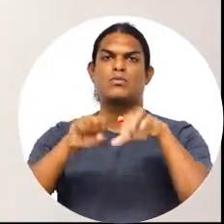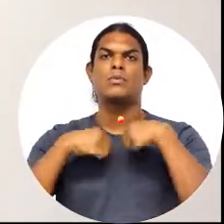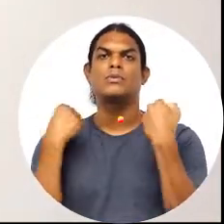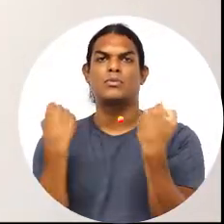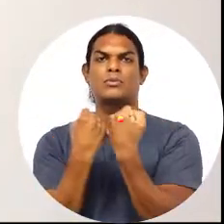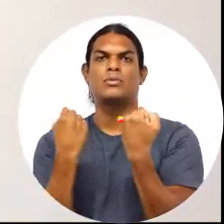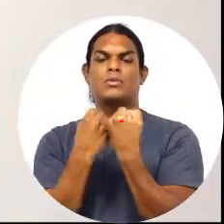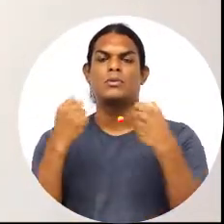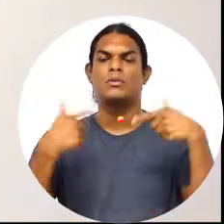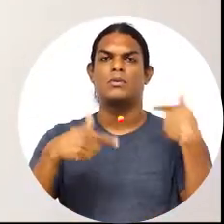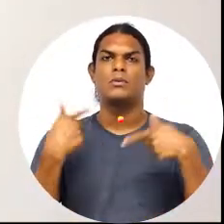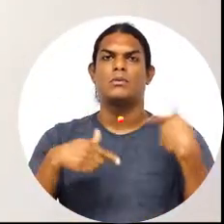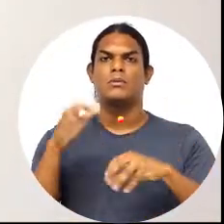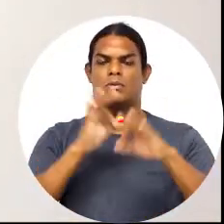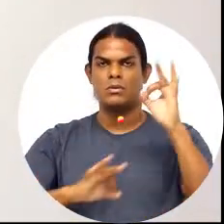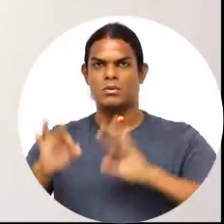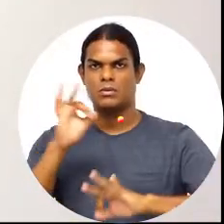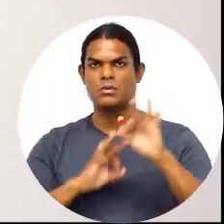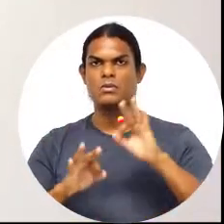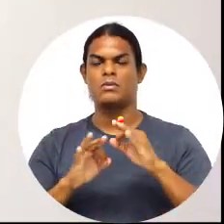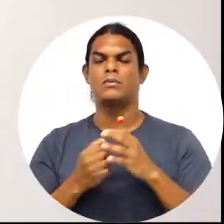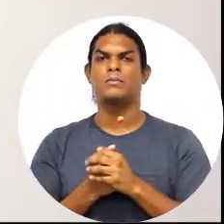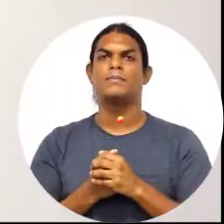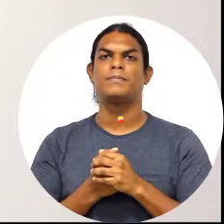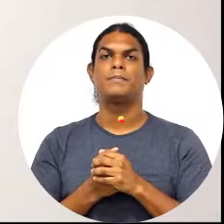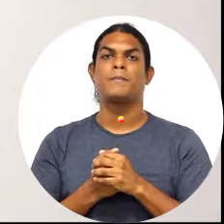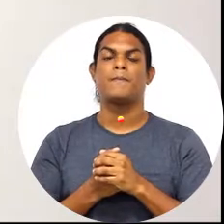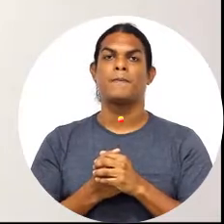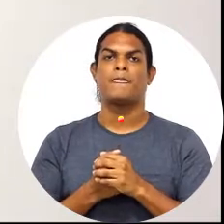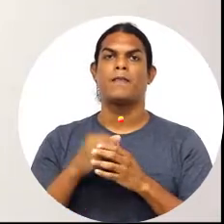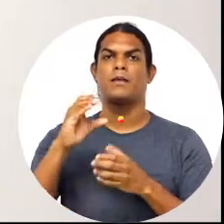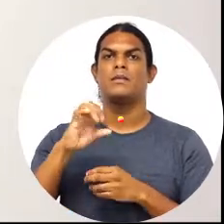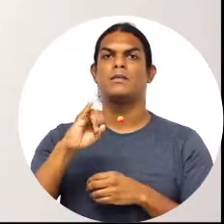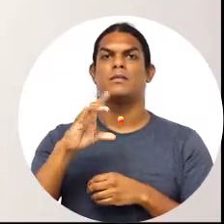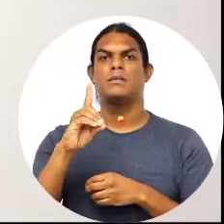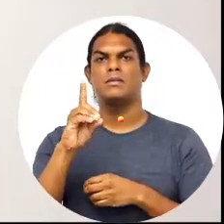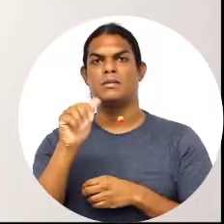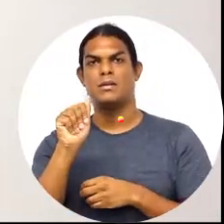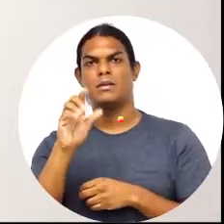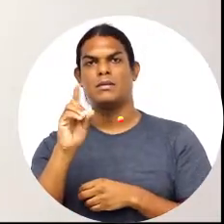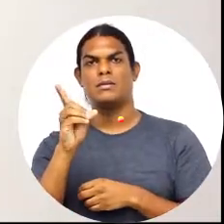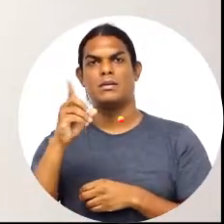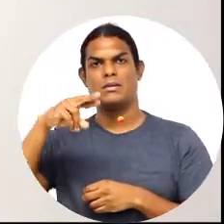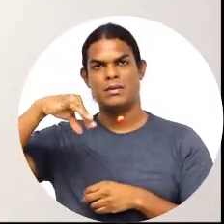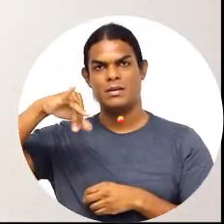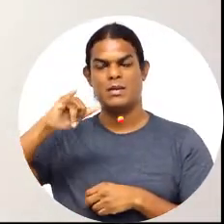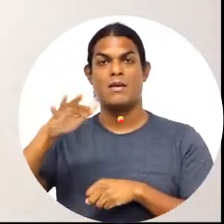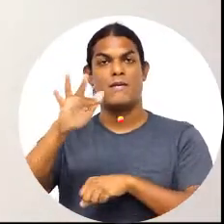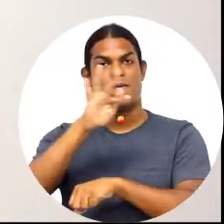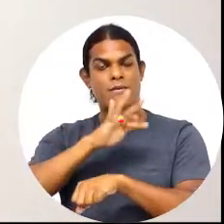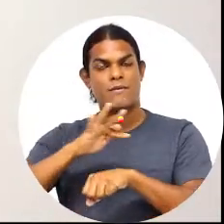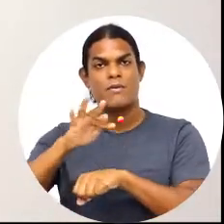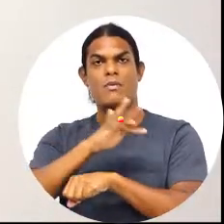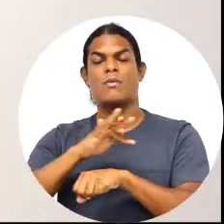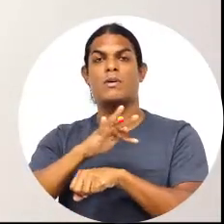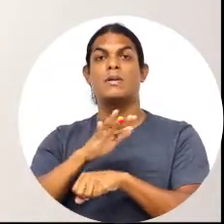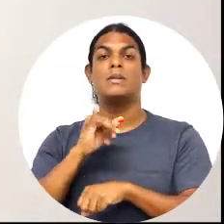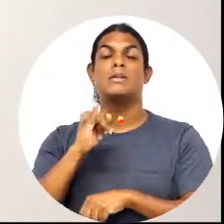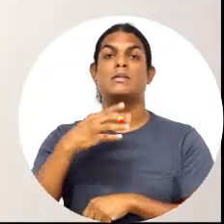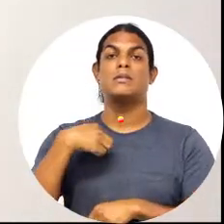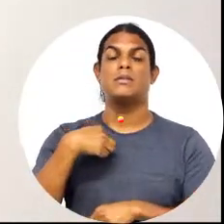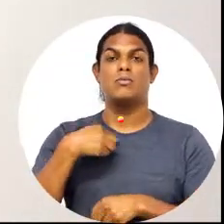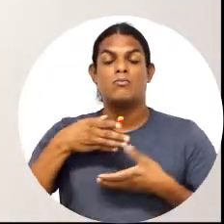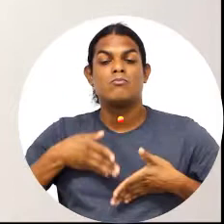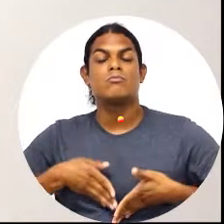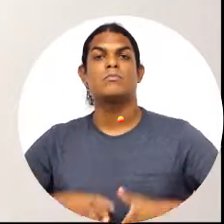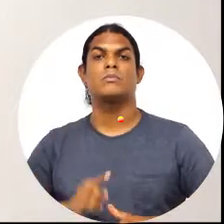Esse é o conceito, inclusive, de cidadania formal. Então, o fato de eu nascer no Brasil significa que eu sou